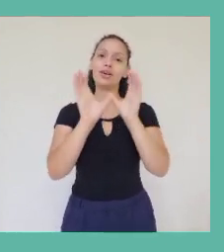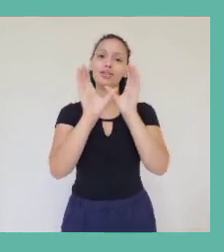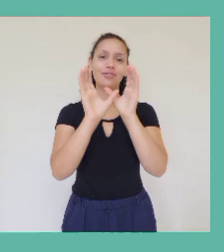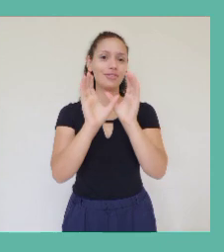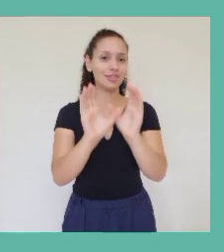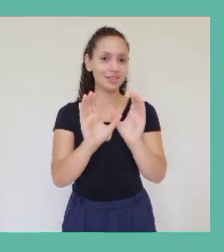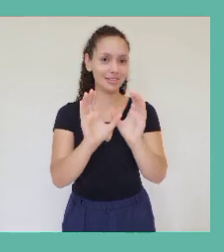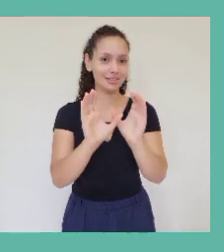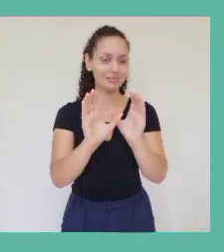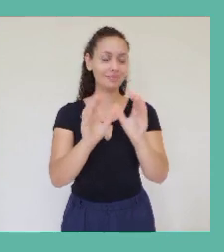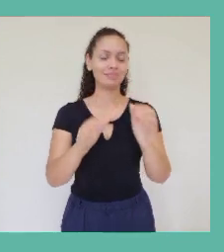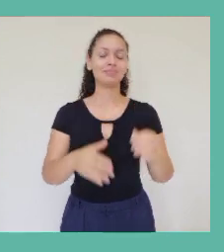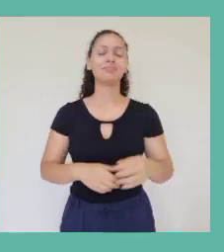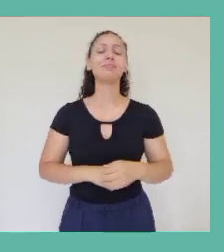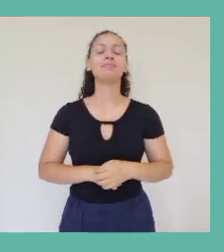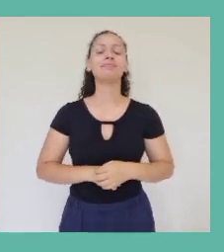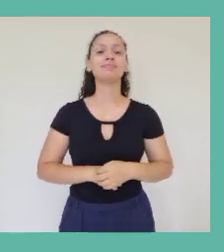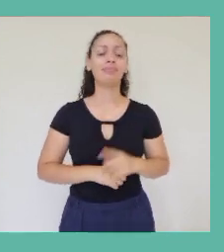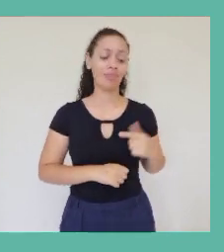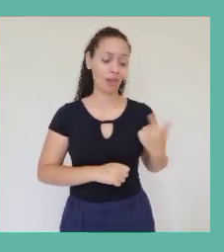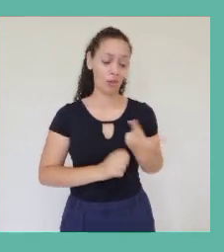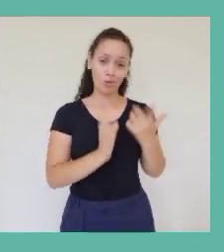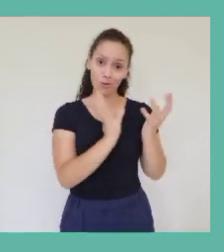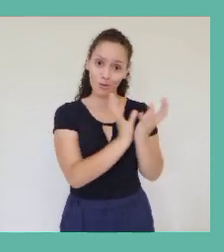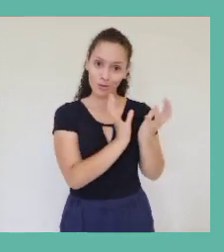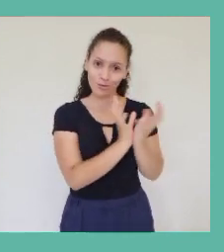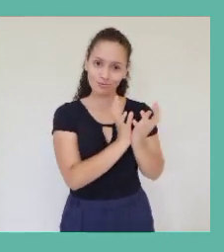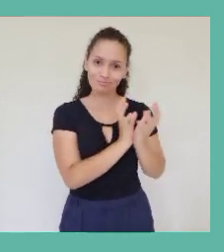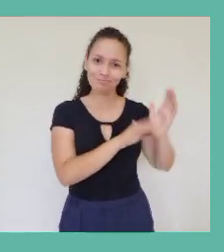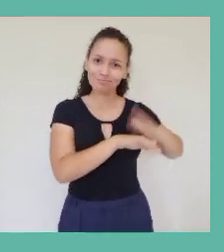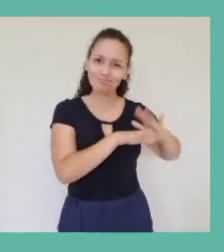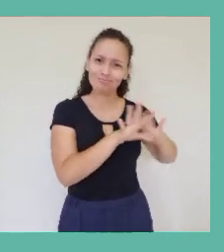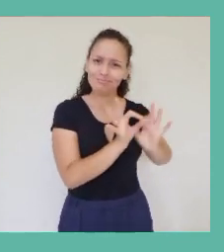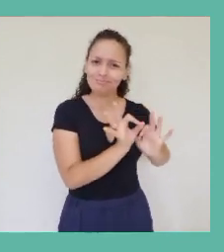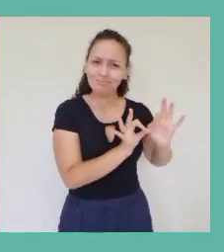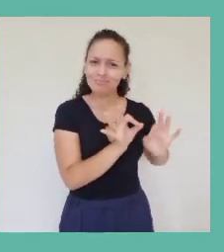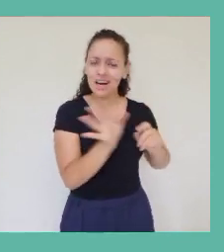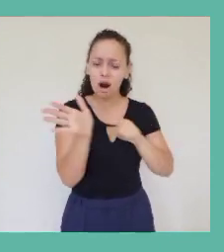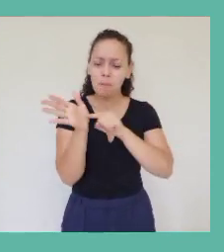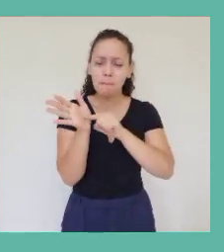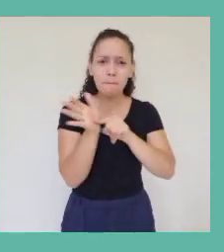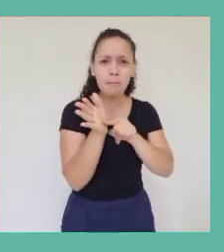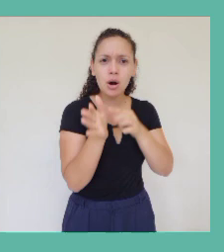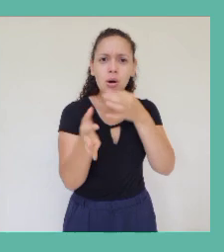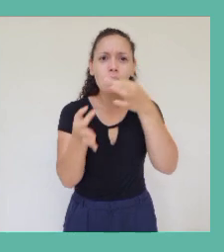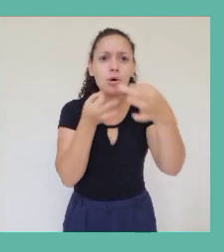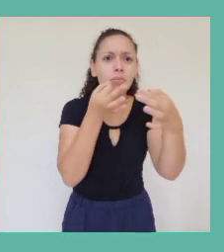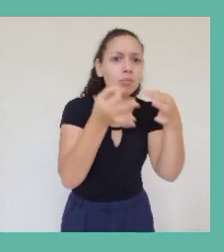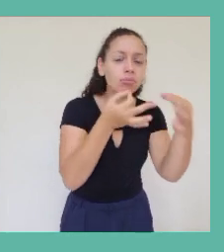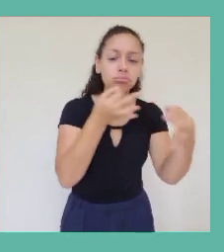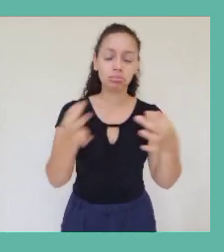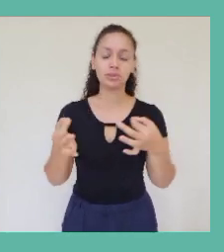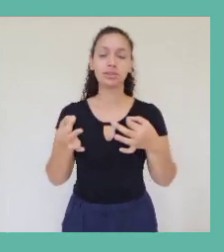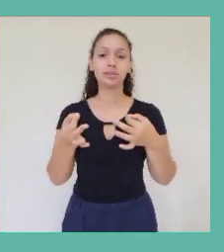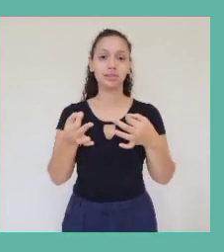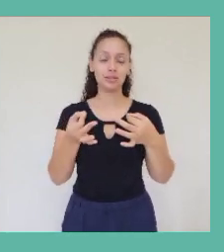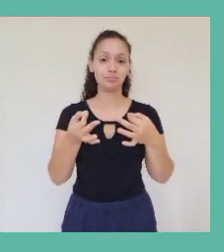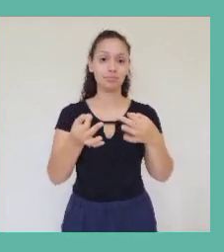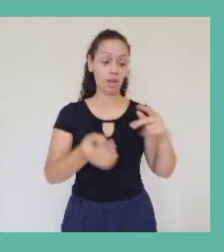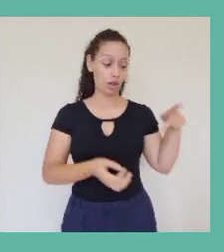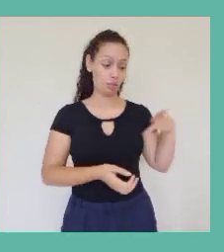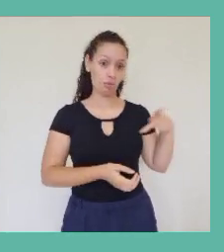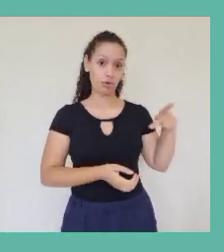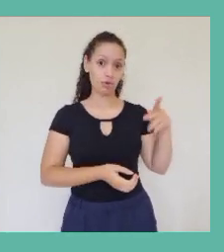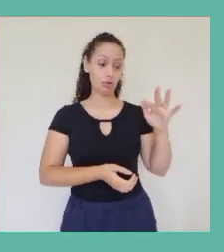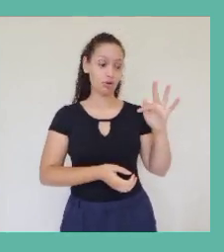e Mucuri. Estamos desenvolvendo uma pesquisa de opinião orientada pela professora Flaviana